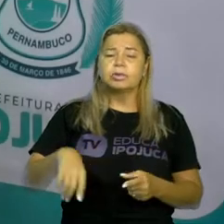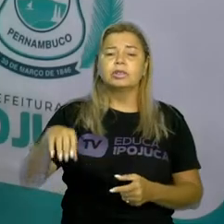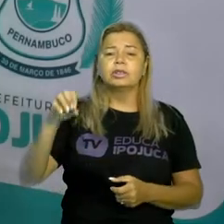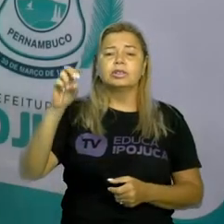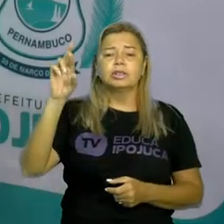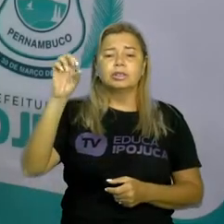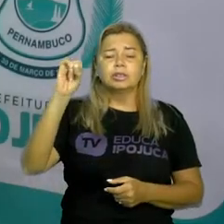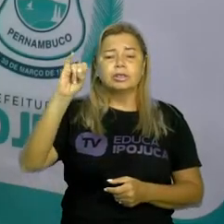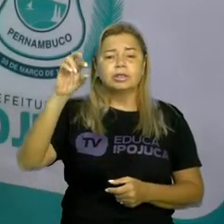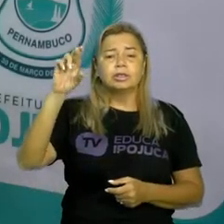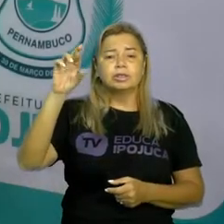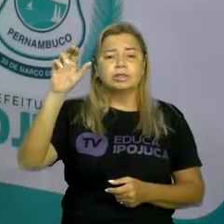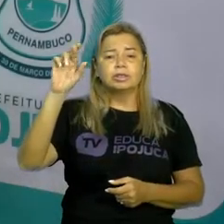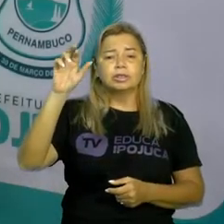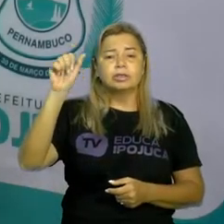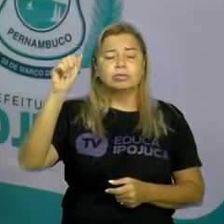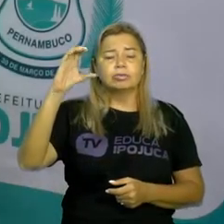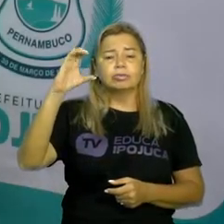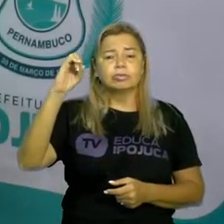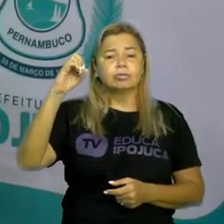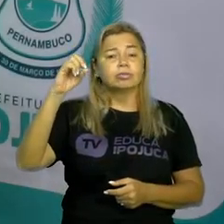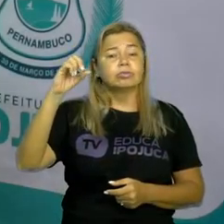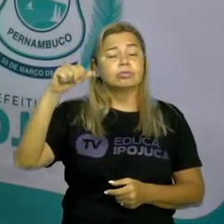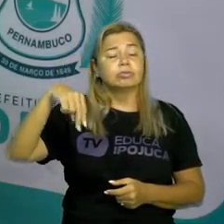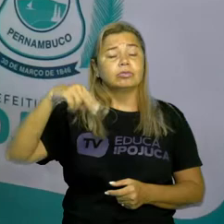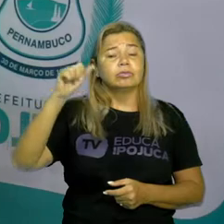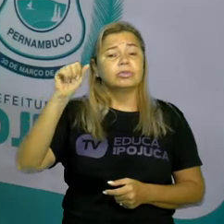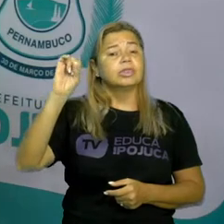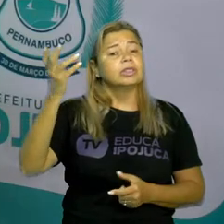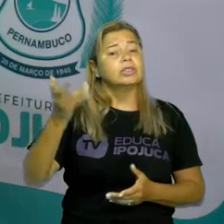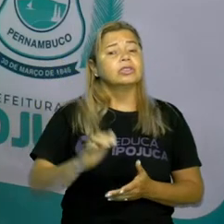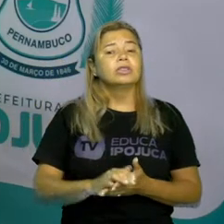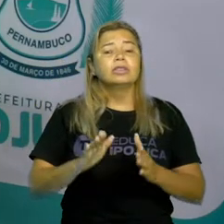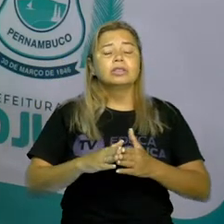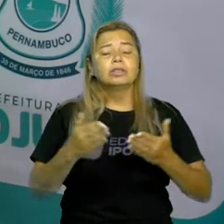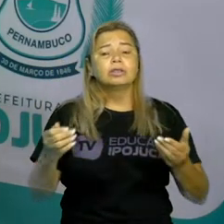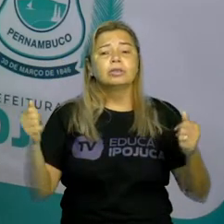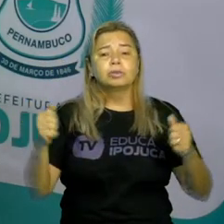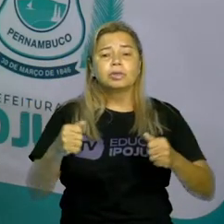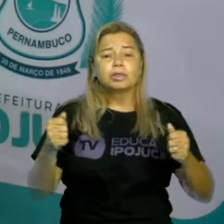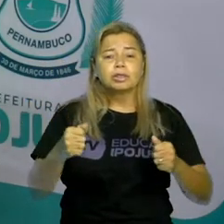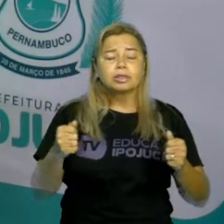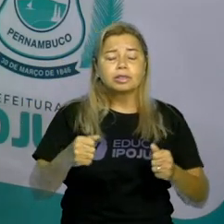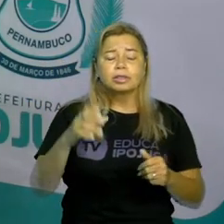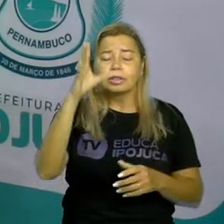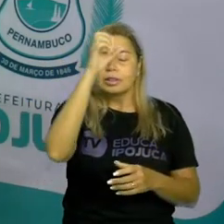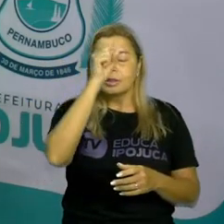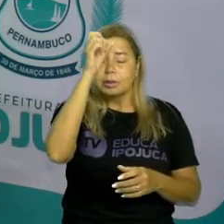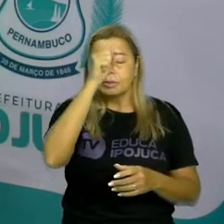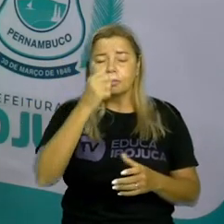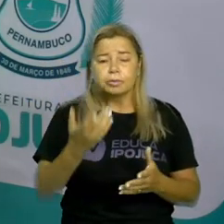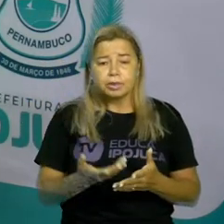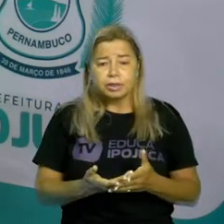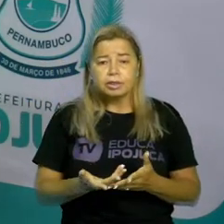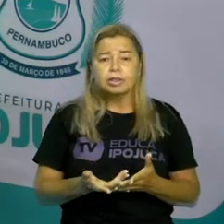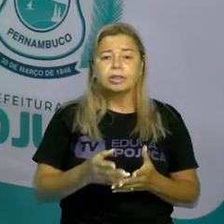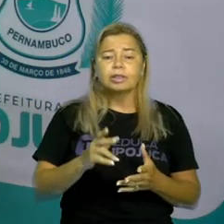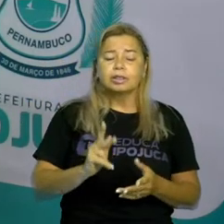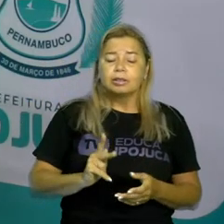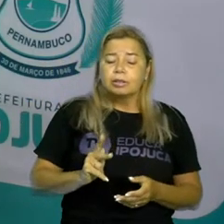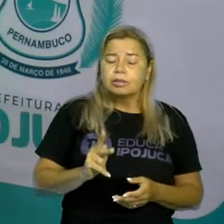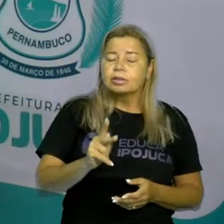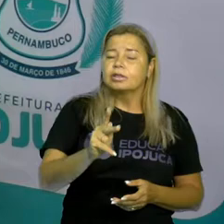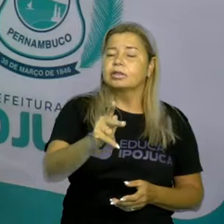sempre para a gente aprender um a gente tem que aprender também outro sempre esses as coisas de matemática tanto de português é uma sequência